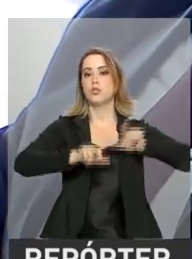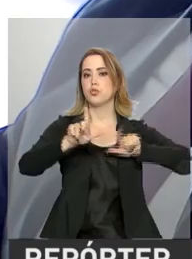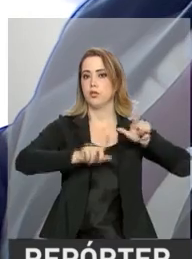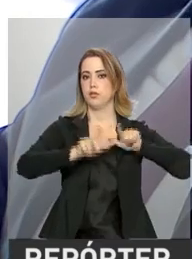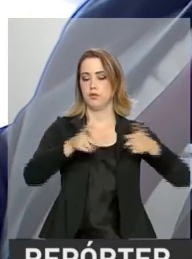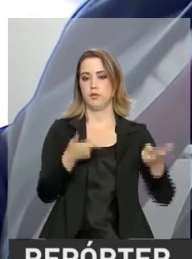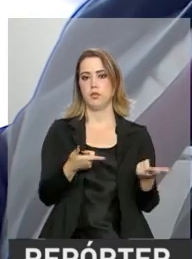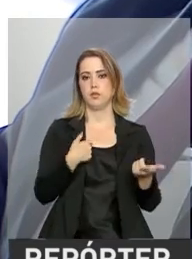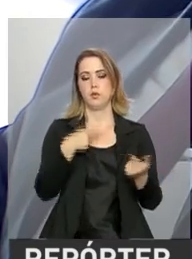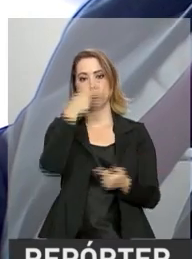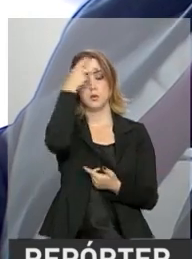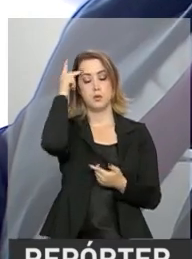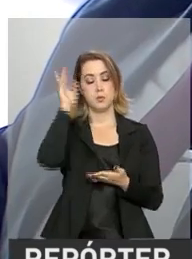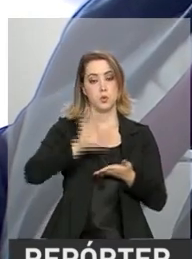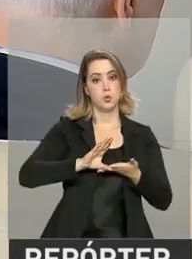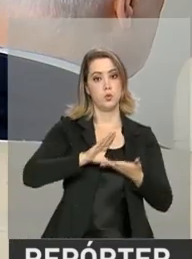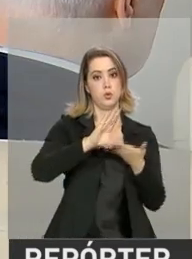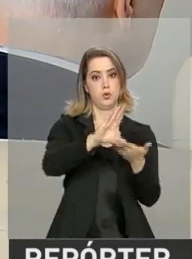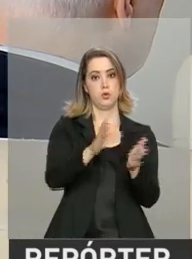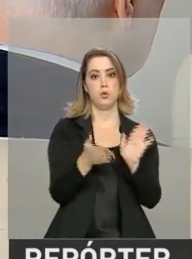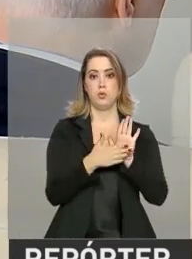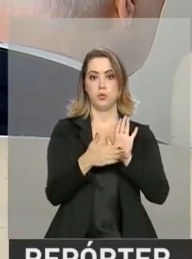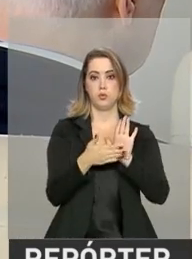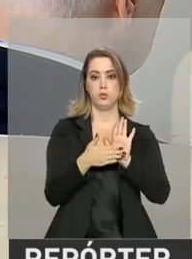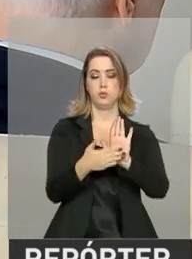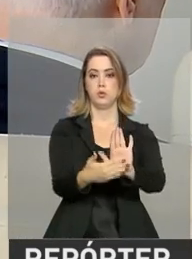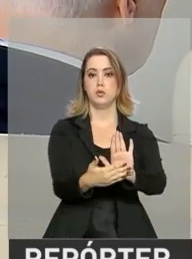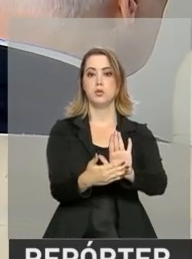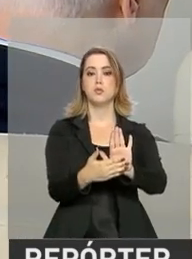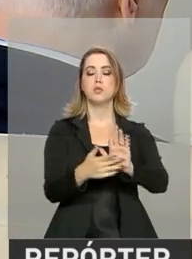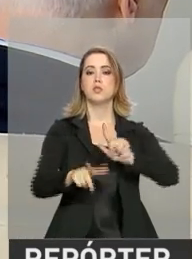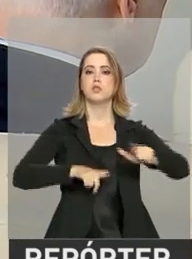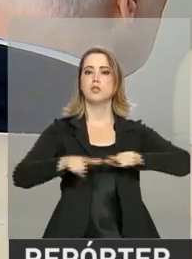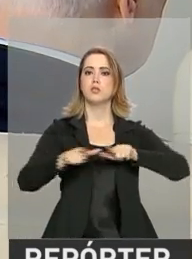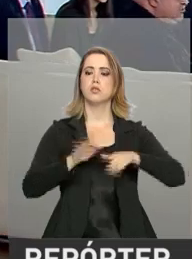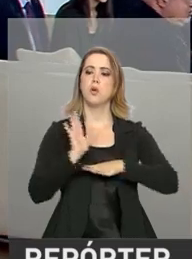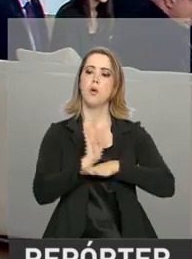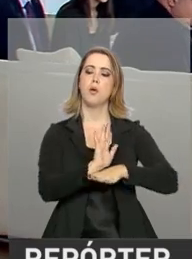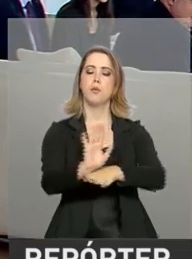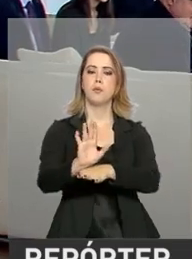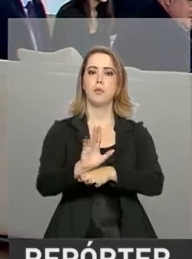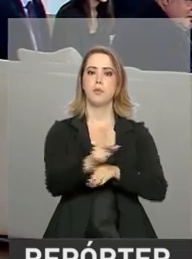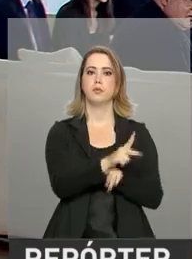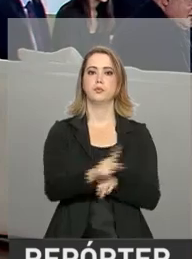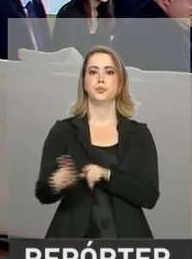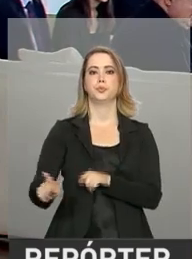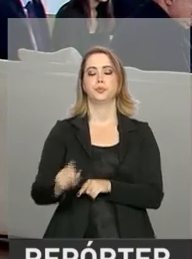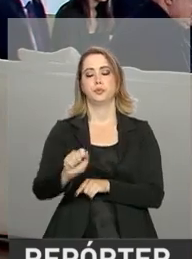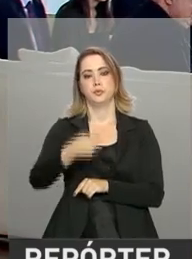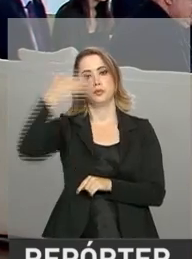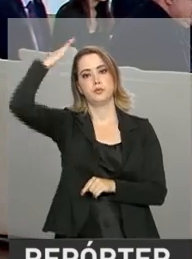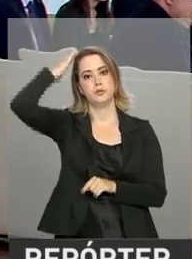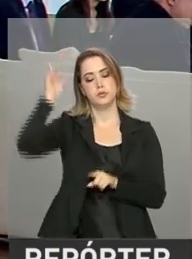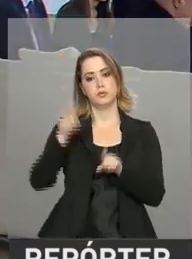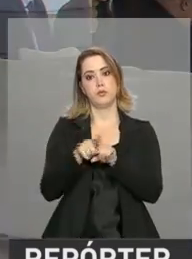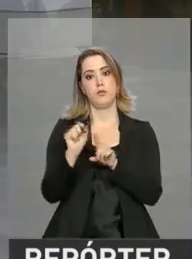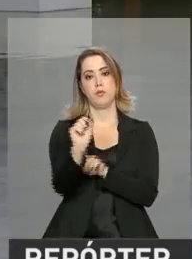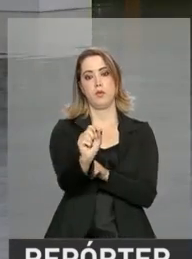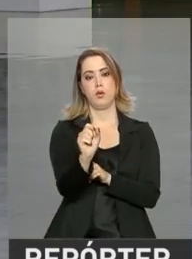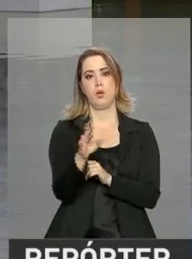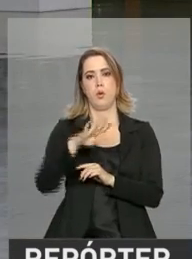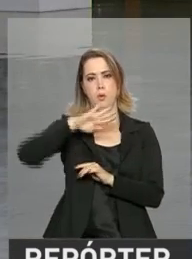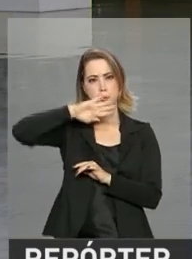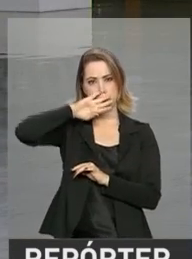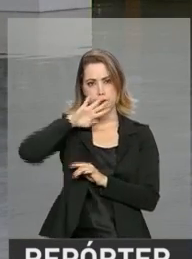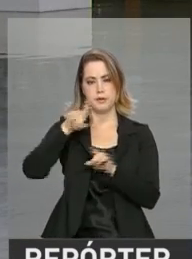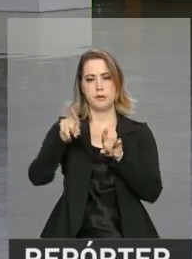os conselheiros apresentaram o trabalho da Rede Vida e demonstraram apoio ao presidente da República. Dorani Tempesta entregou